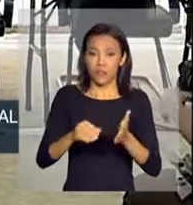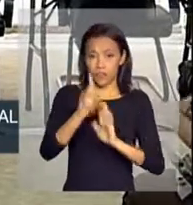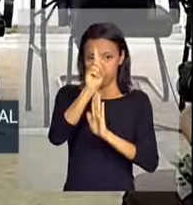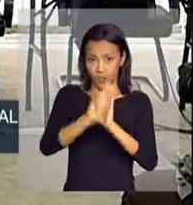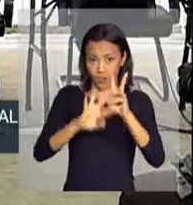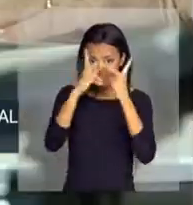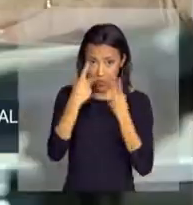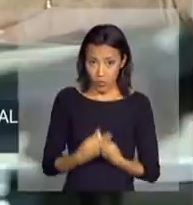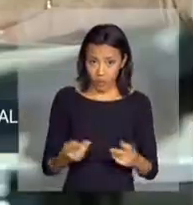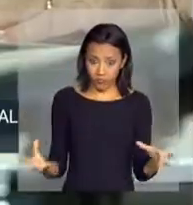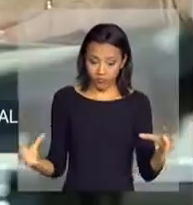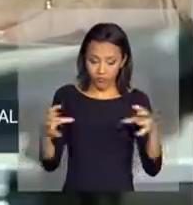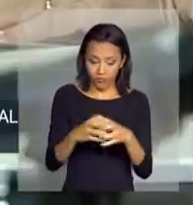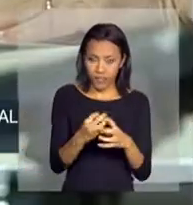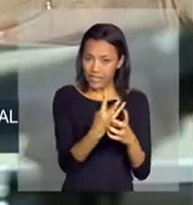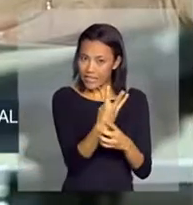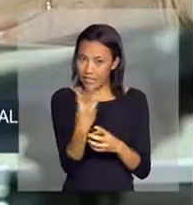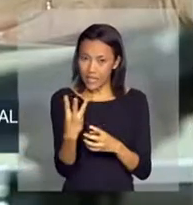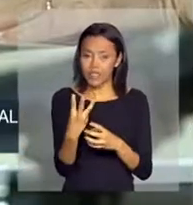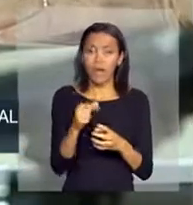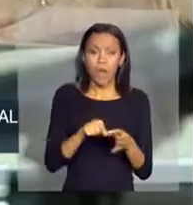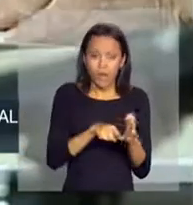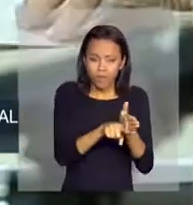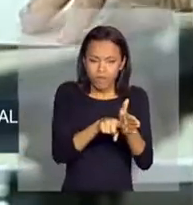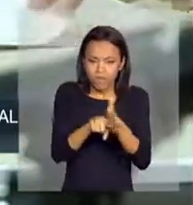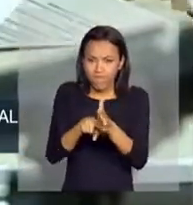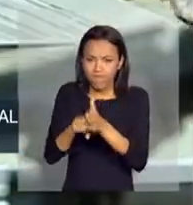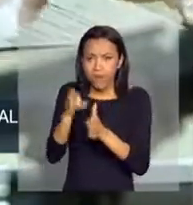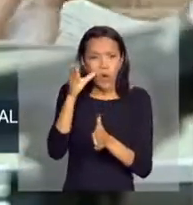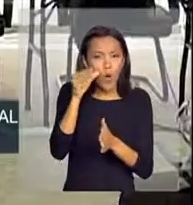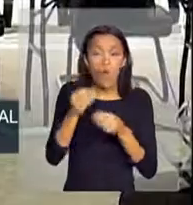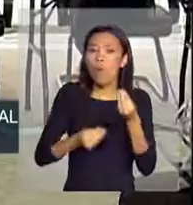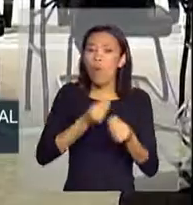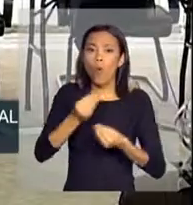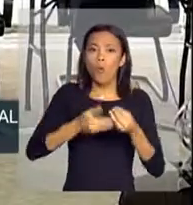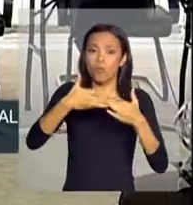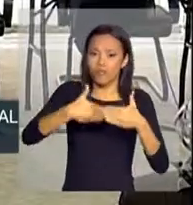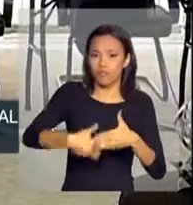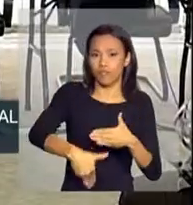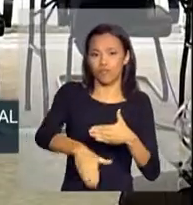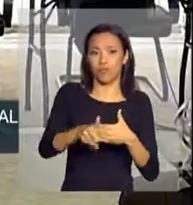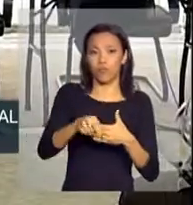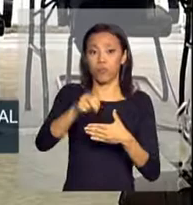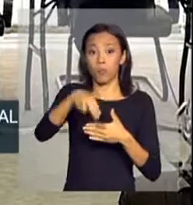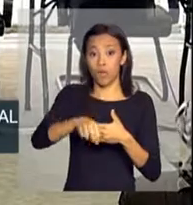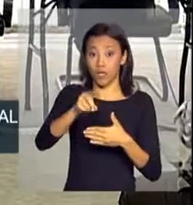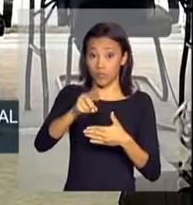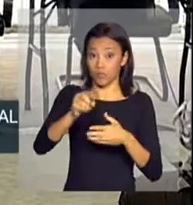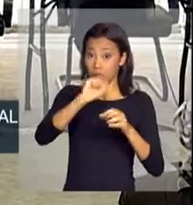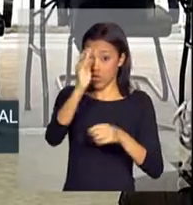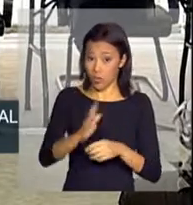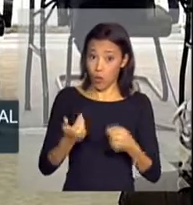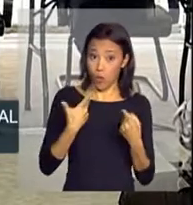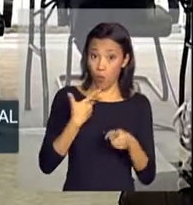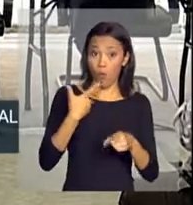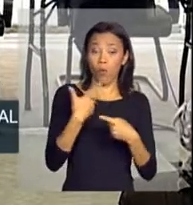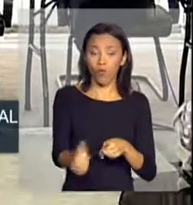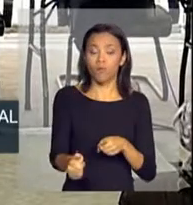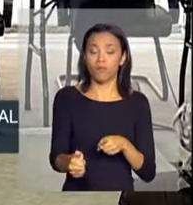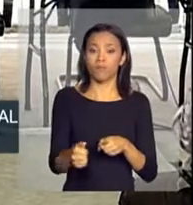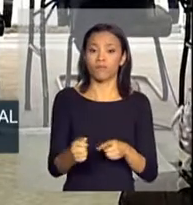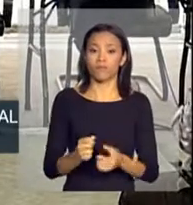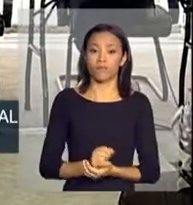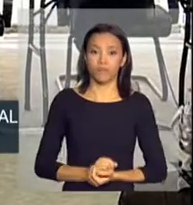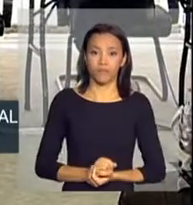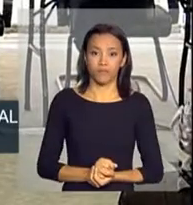da república para acompanhar a execução do Plano Nacional de enfrentamento ao tráfico de pessoas